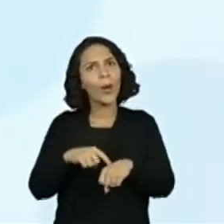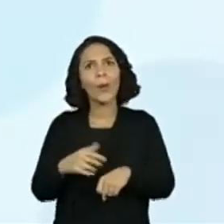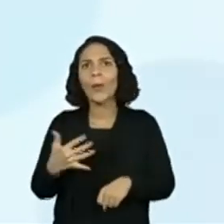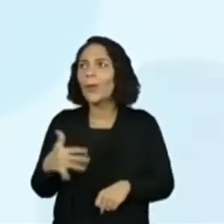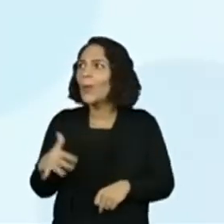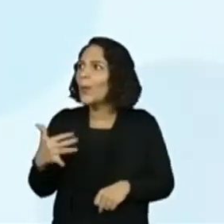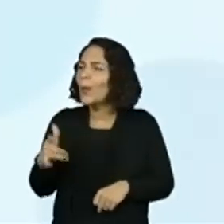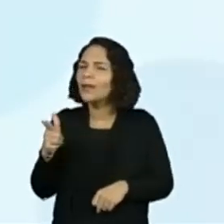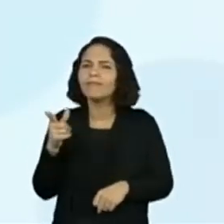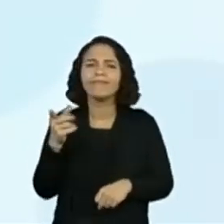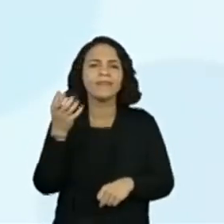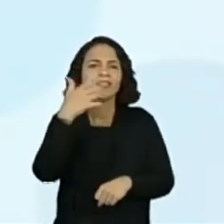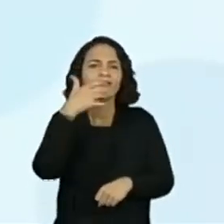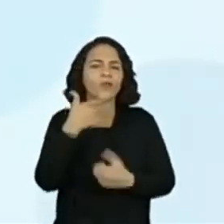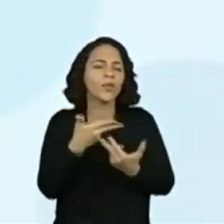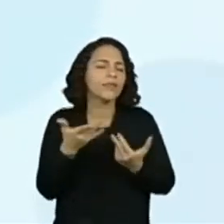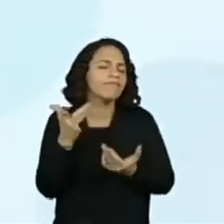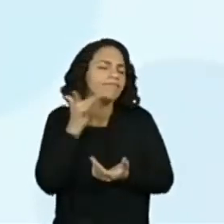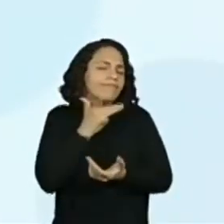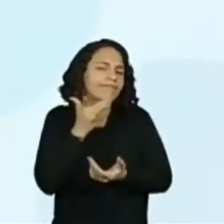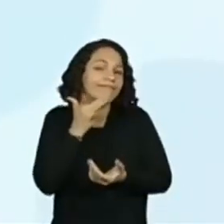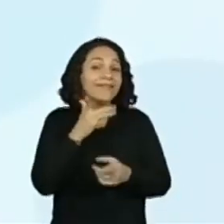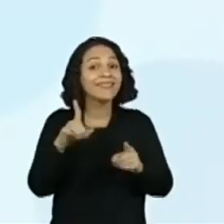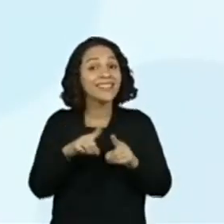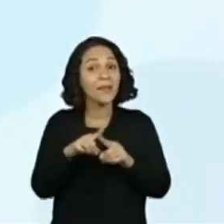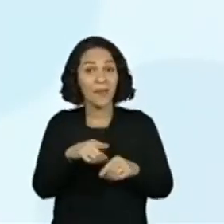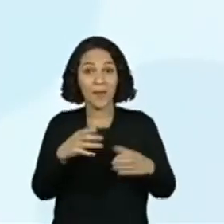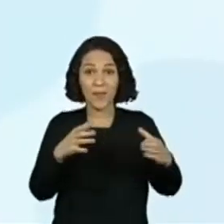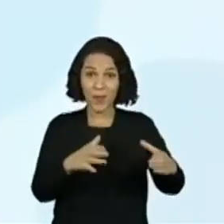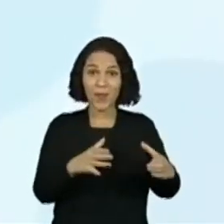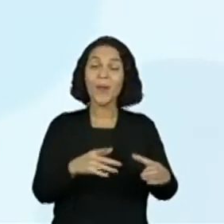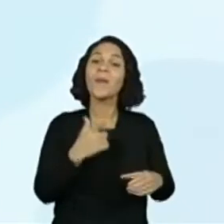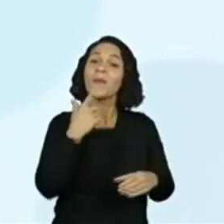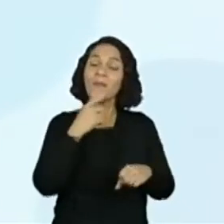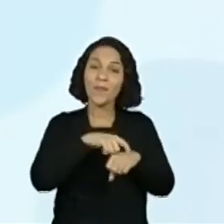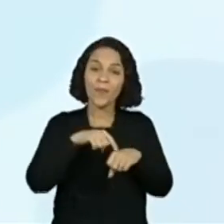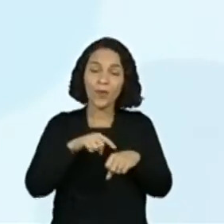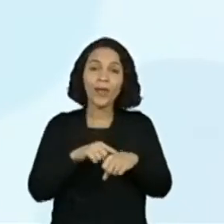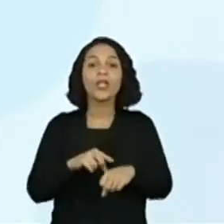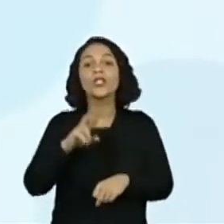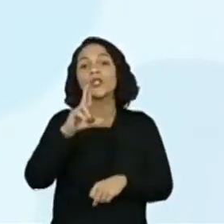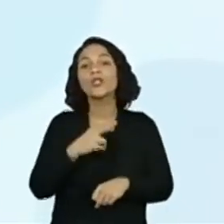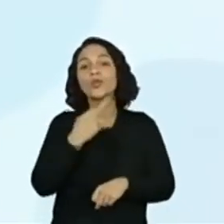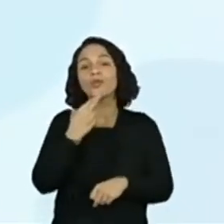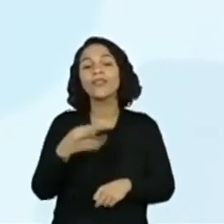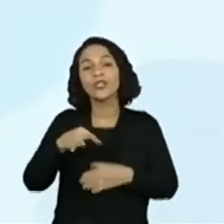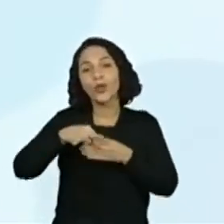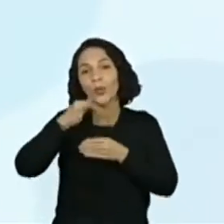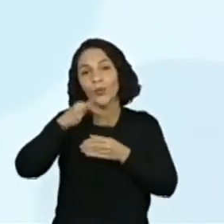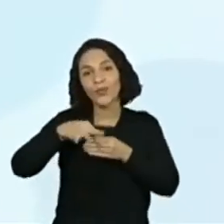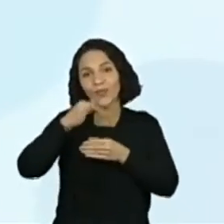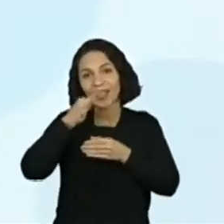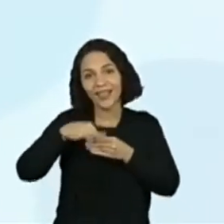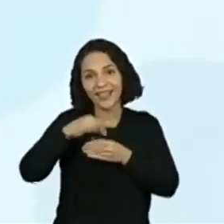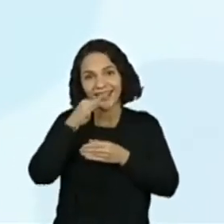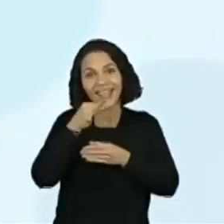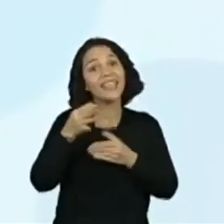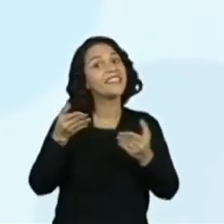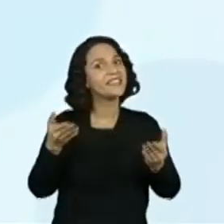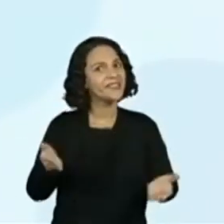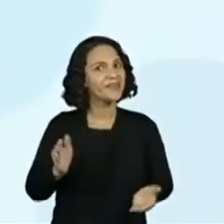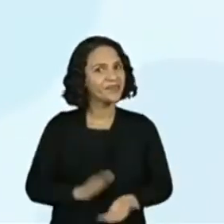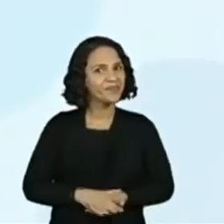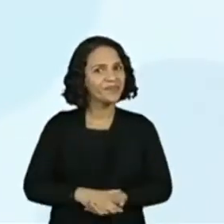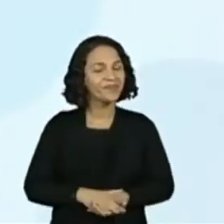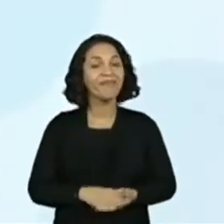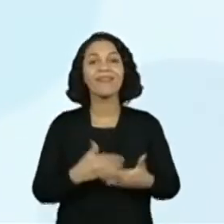é uma fruta maravilhosa. E bolo de morango com sorvete de uva. Muito bem. Então,